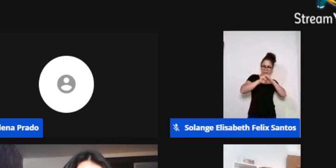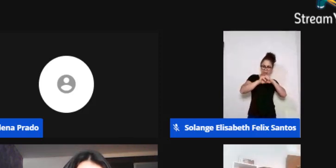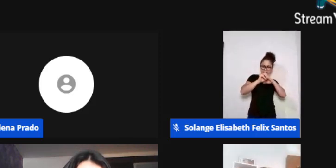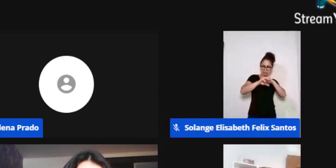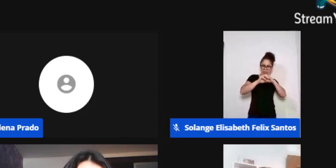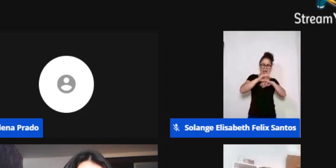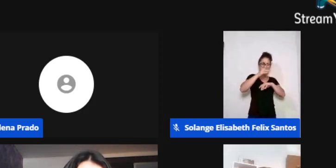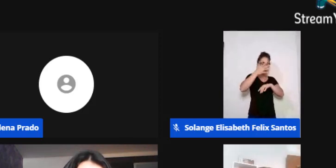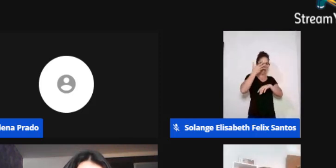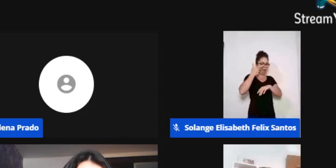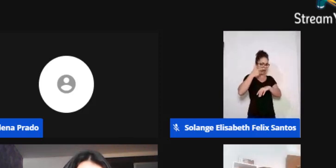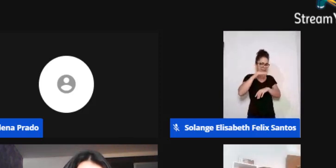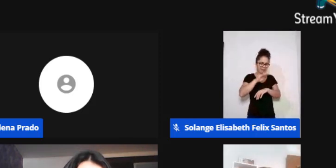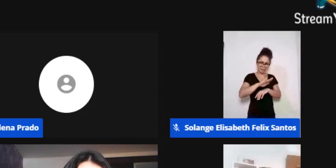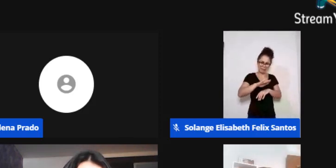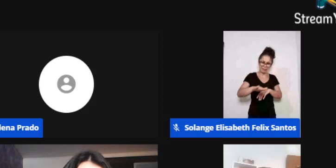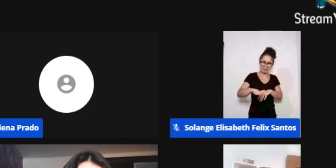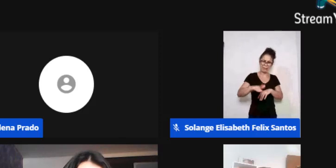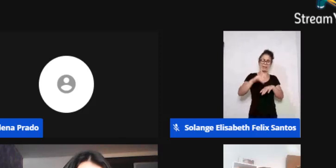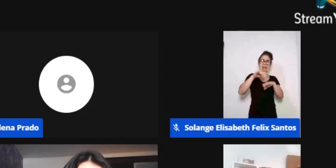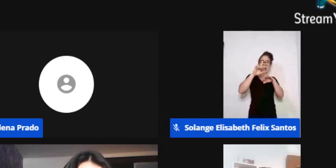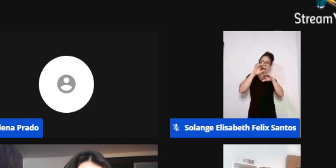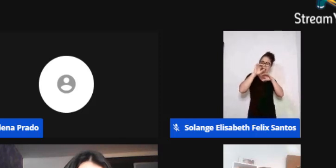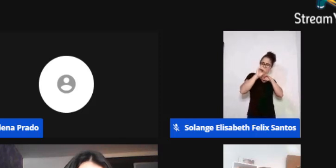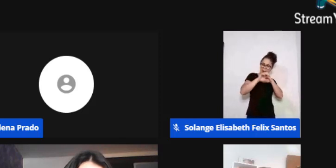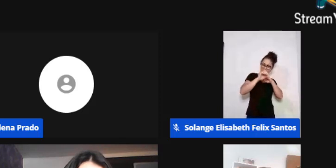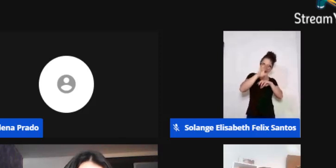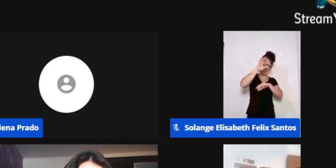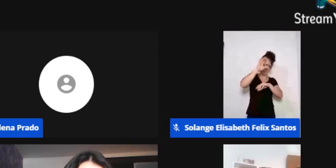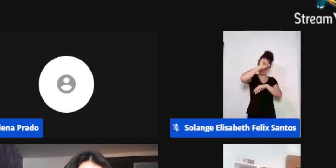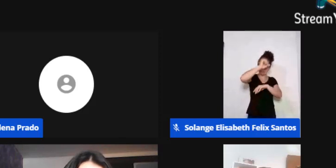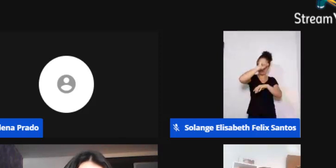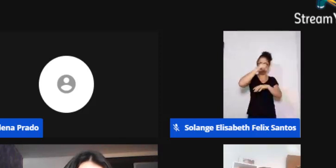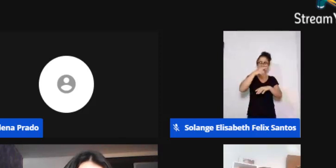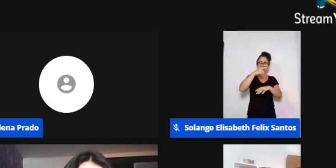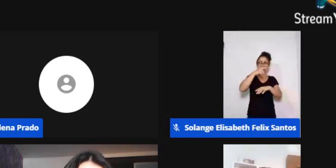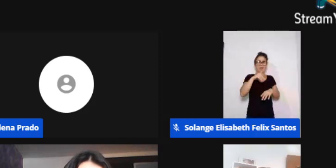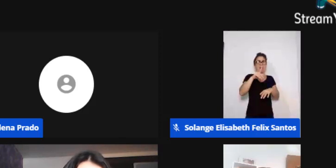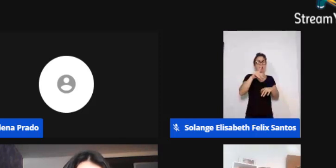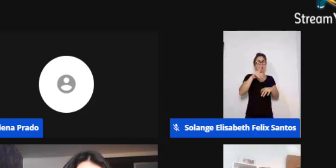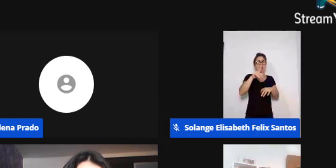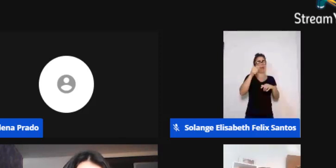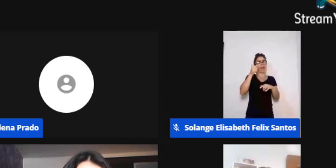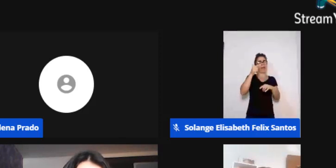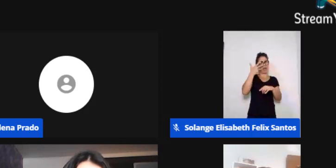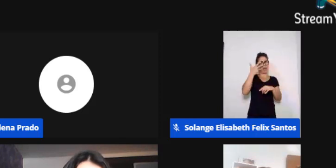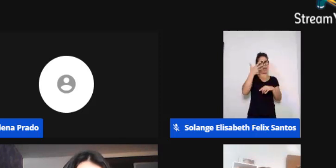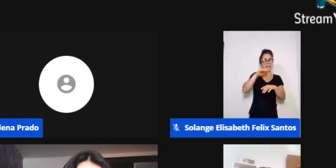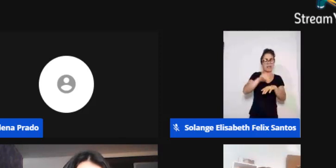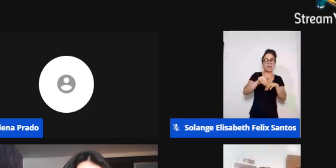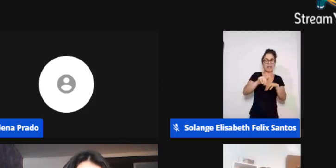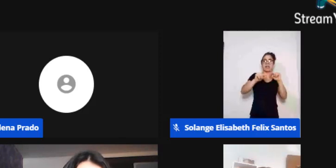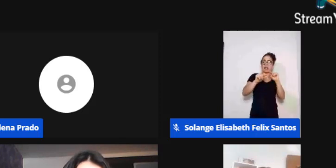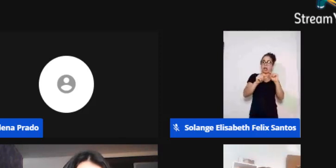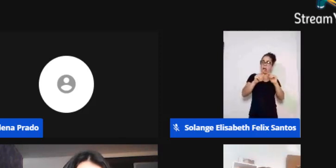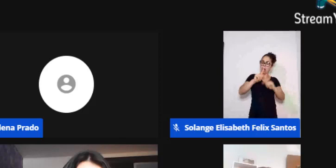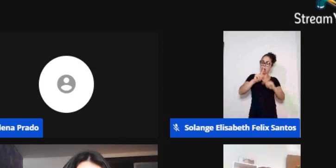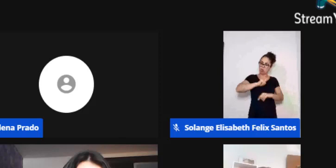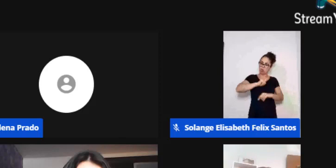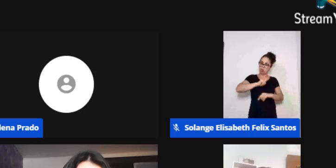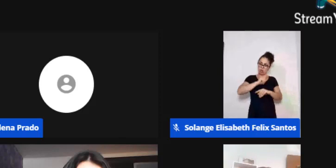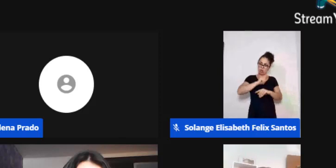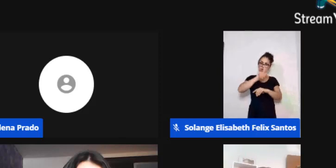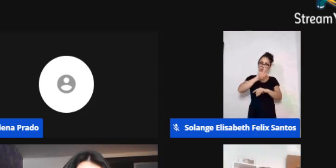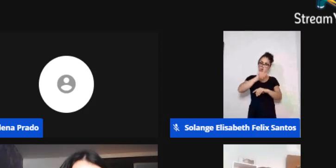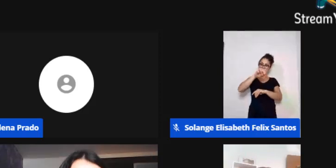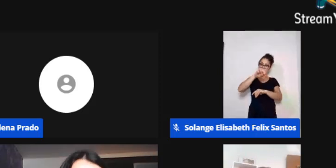em gêneros, que a professora estava dando gêneros, eu falei assim, vou pegar figuras. Peguei figuras familiares e peguei figuras de revista.